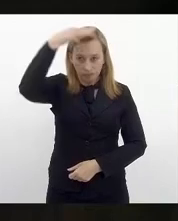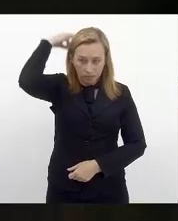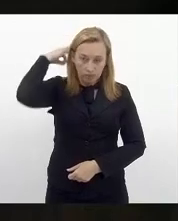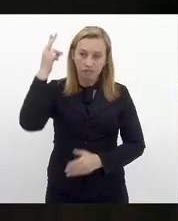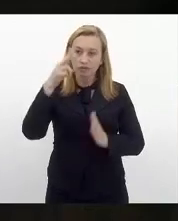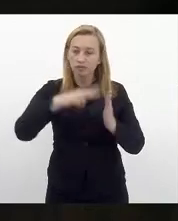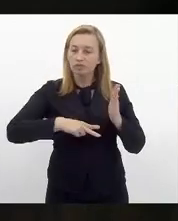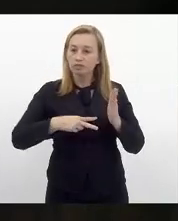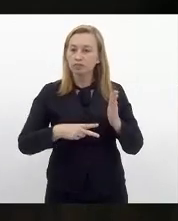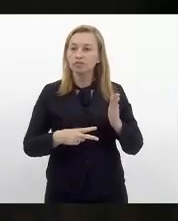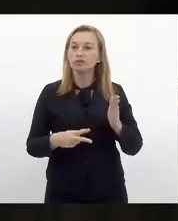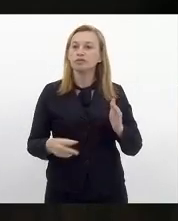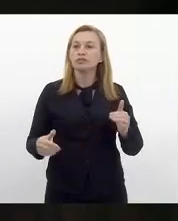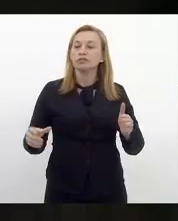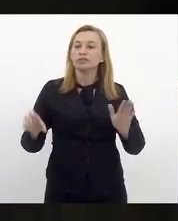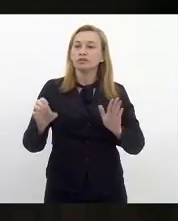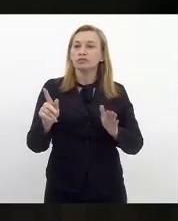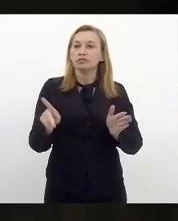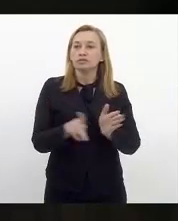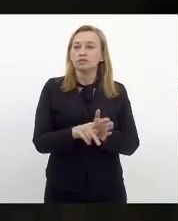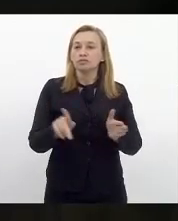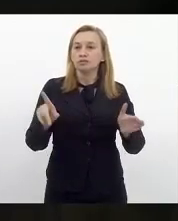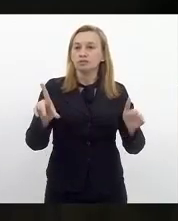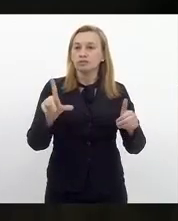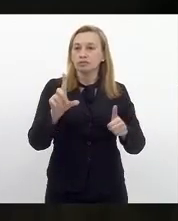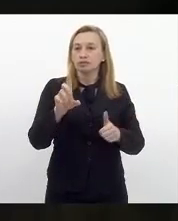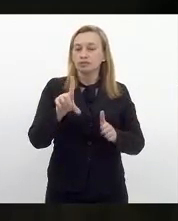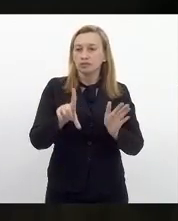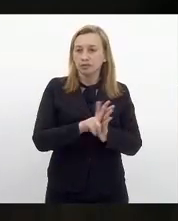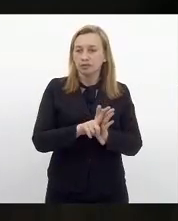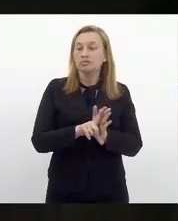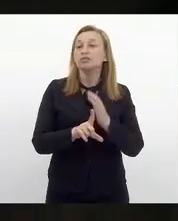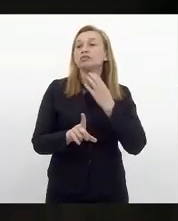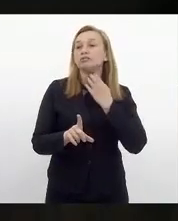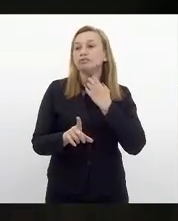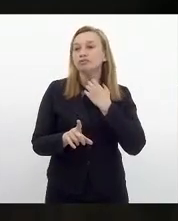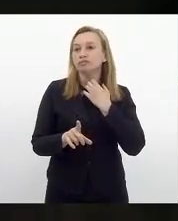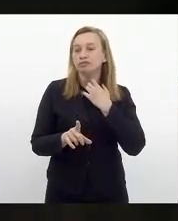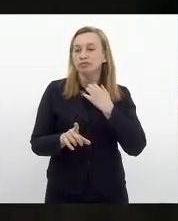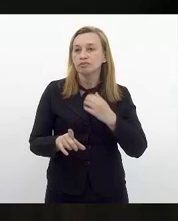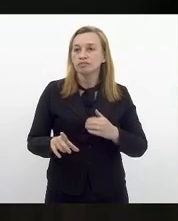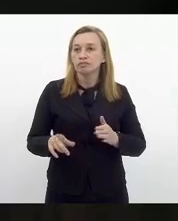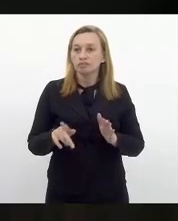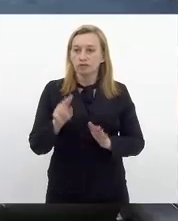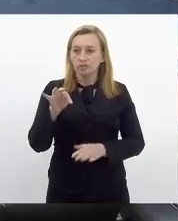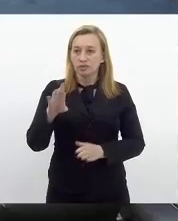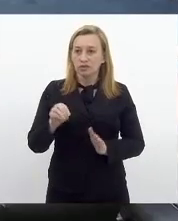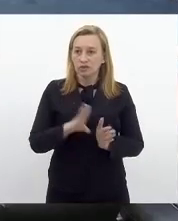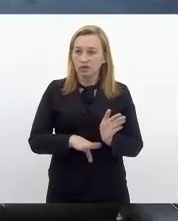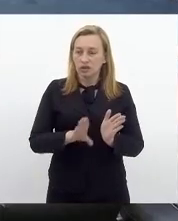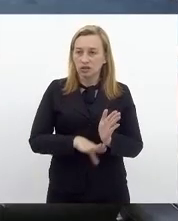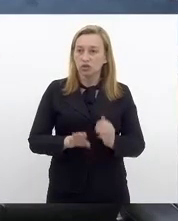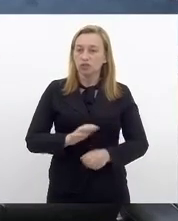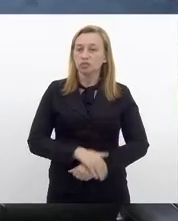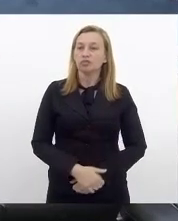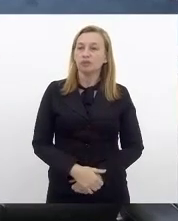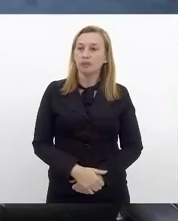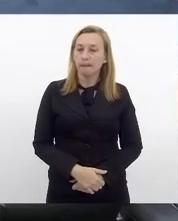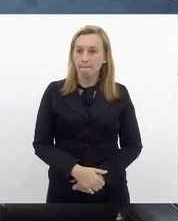do projeto de lei complementar número 46 que Versa sobre o teto de gastos com a palavra Deputado Márcio Pacheco